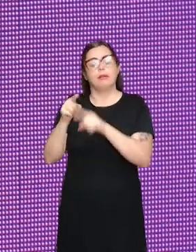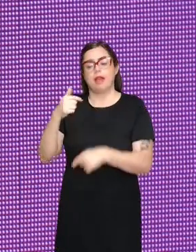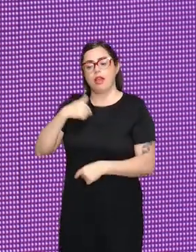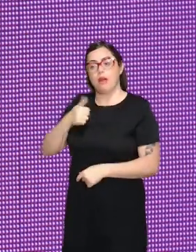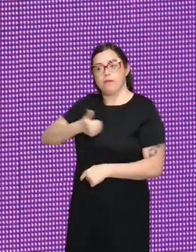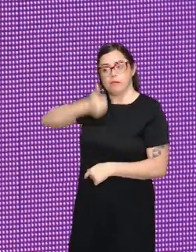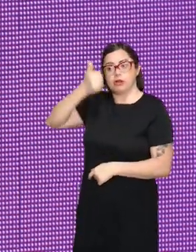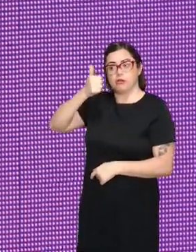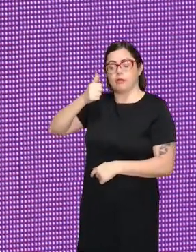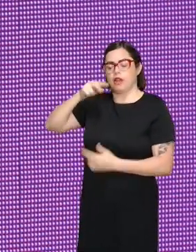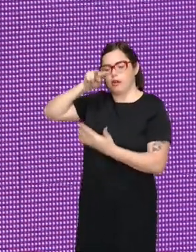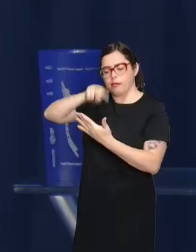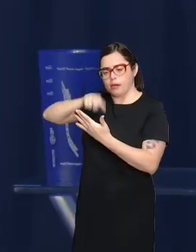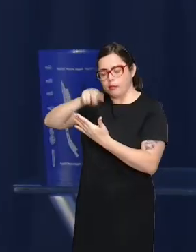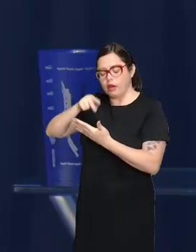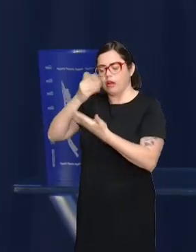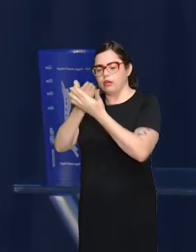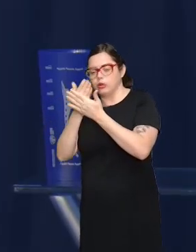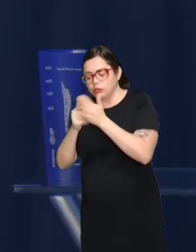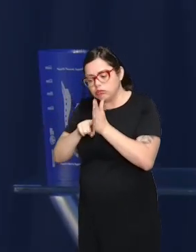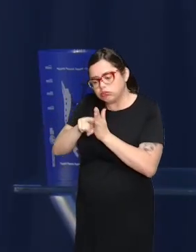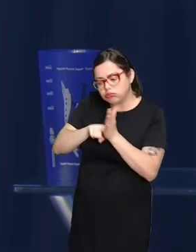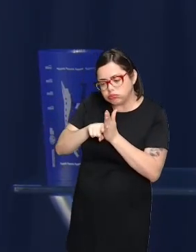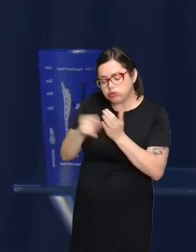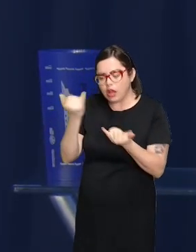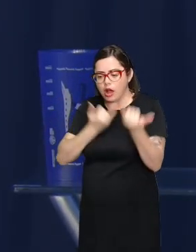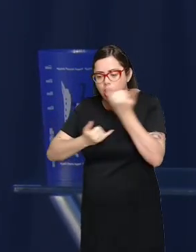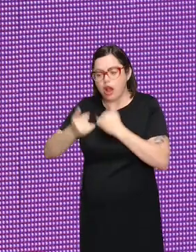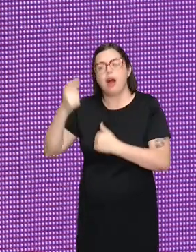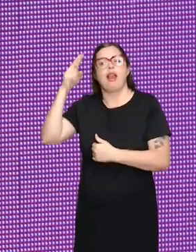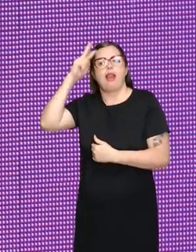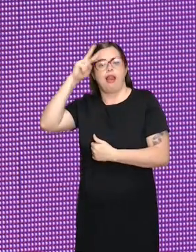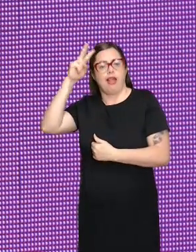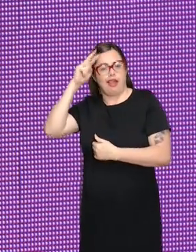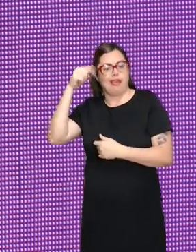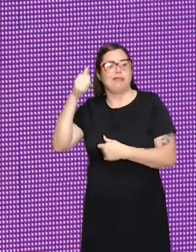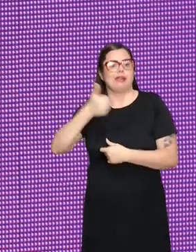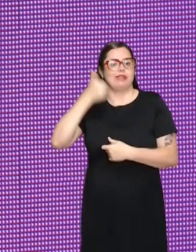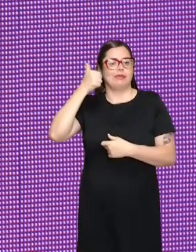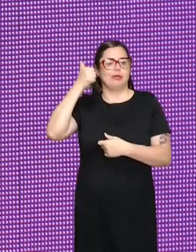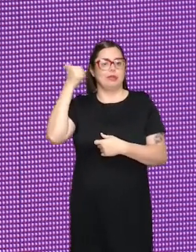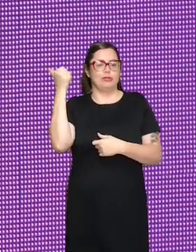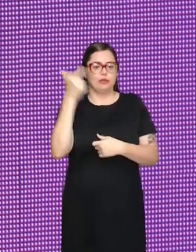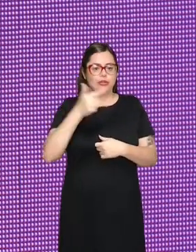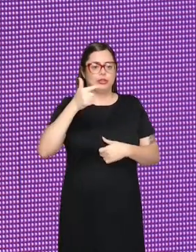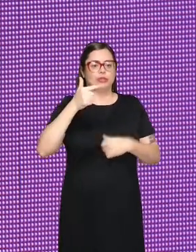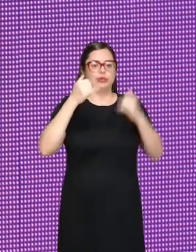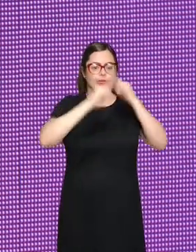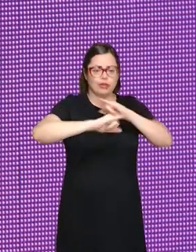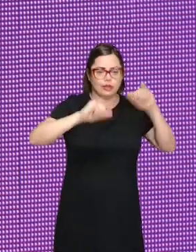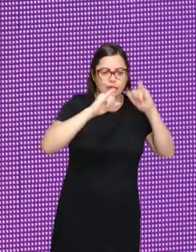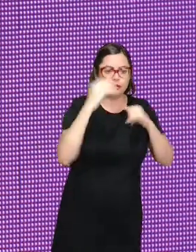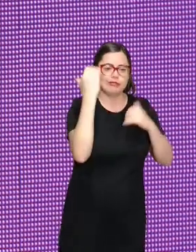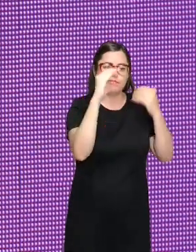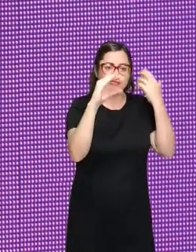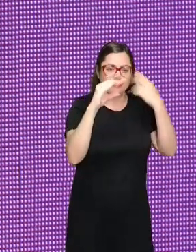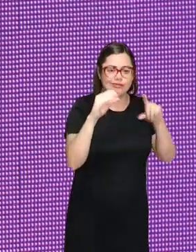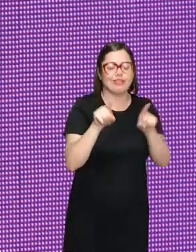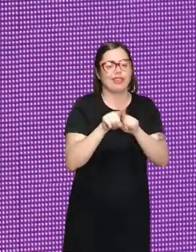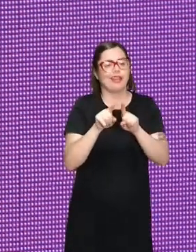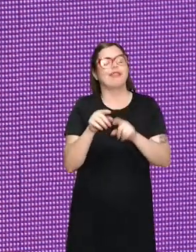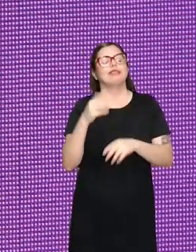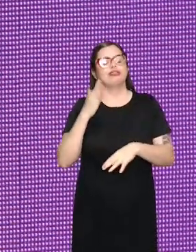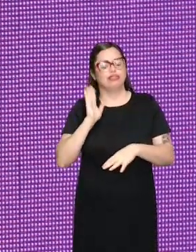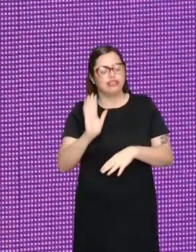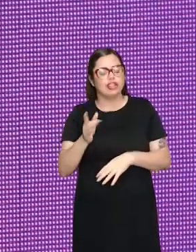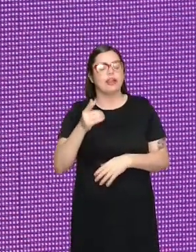meio, né, eu durante muito tempo, e não quer dizer que ainda não seja, tive muito problema com tecnologia, com internet,